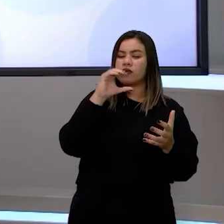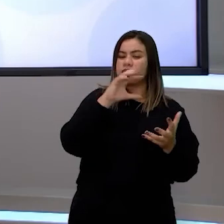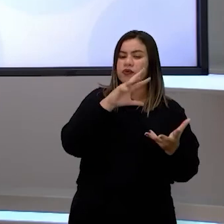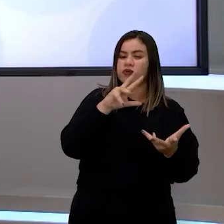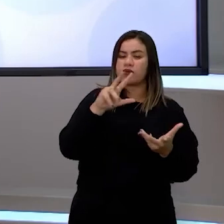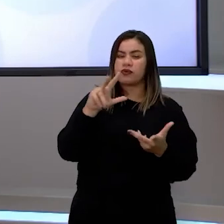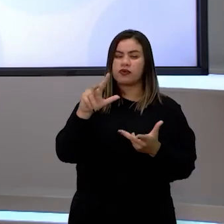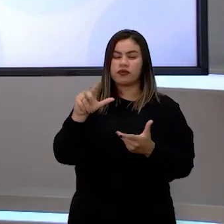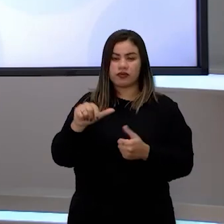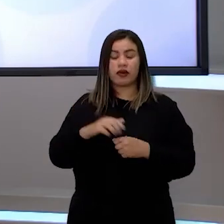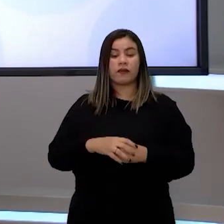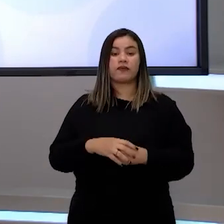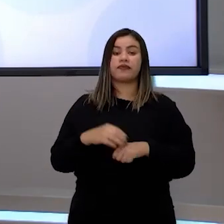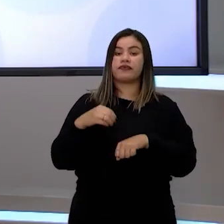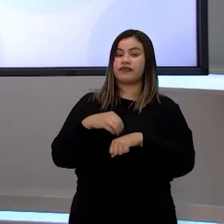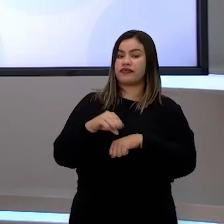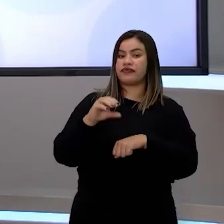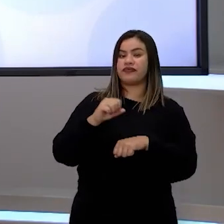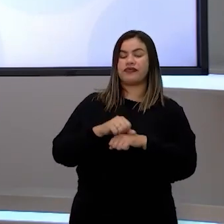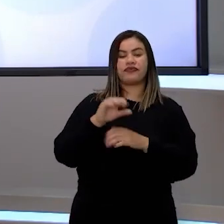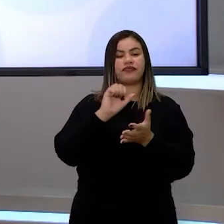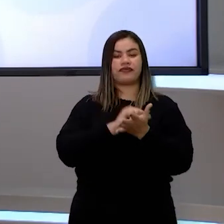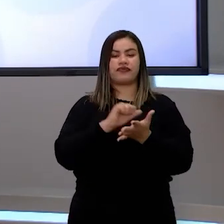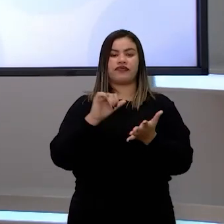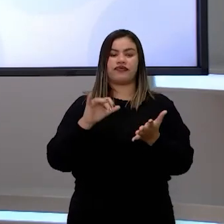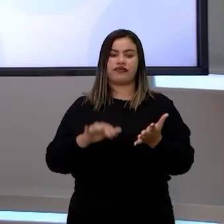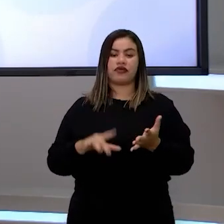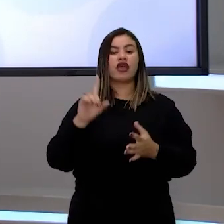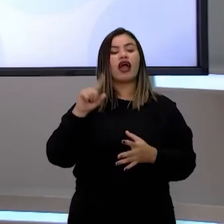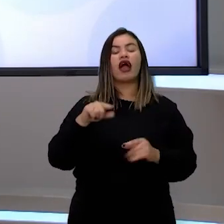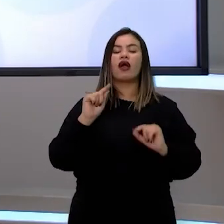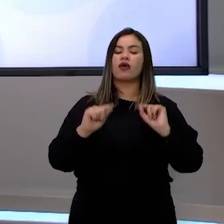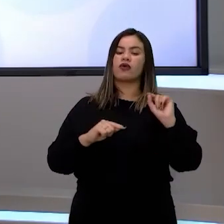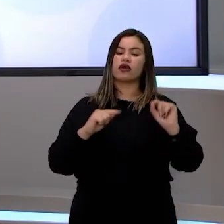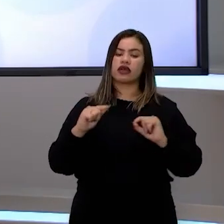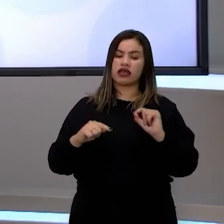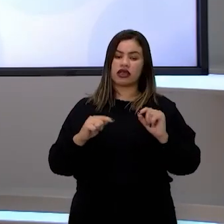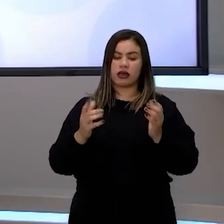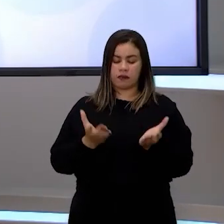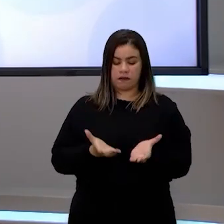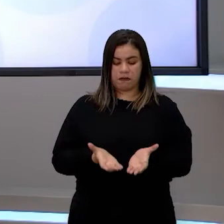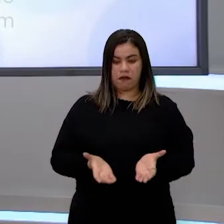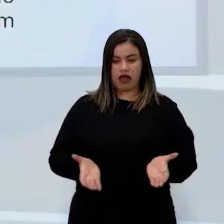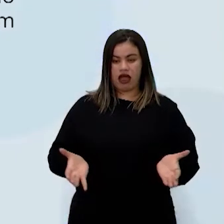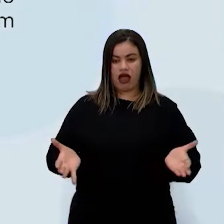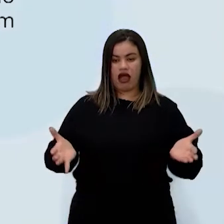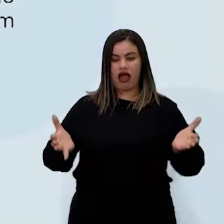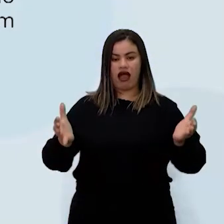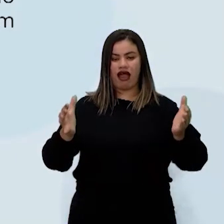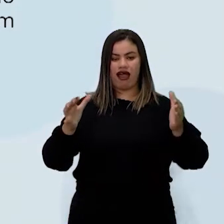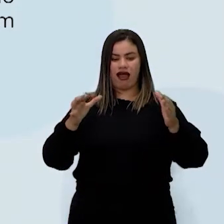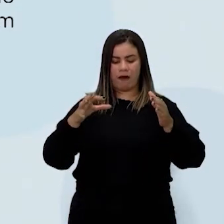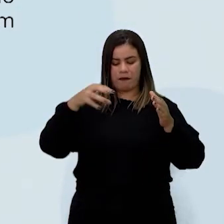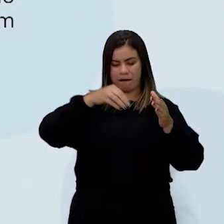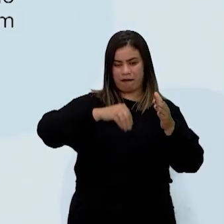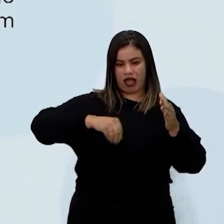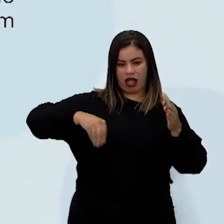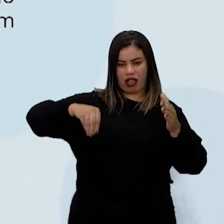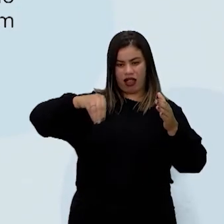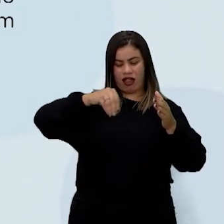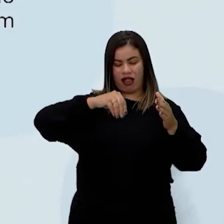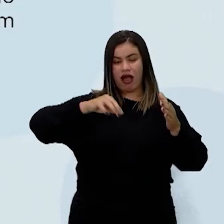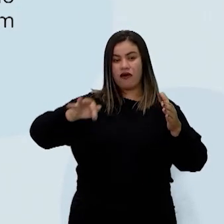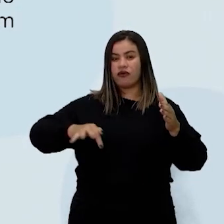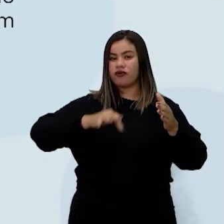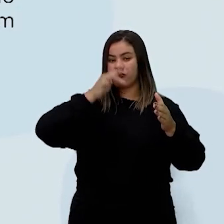uma sugestão aí de atividades para vocês seria, então, montar um terrário, né, Giba? Então, quando a gente fala aí do terrário,